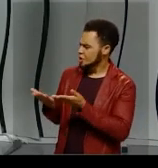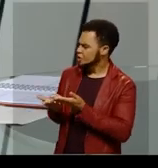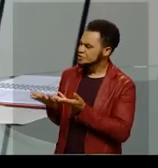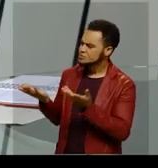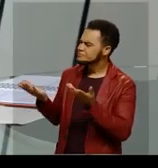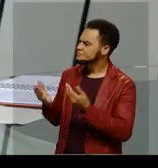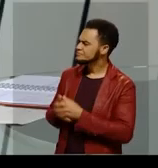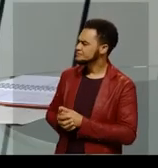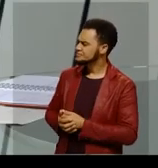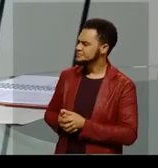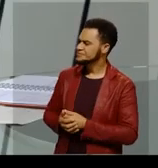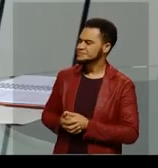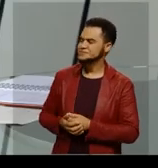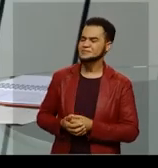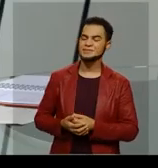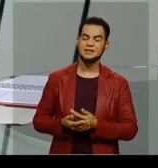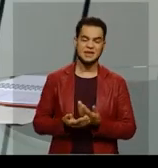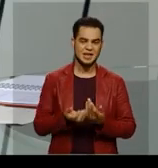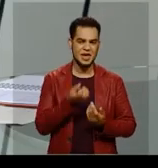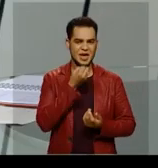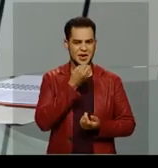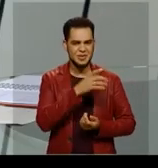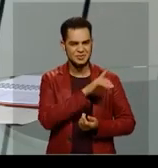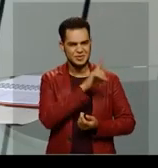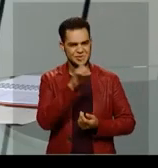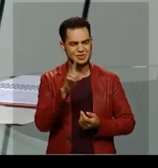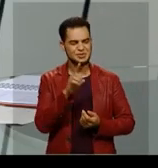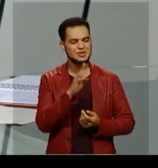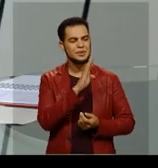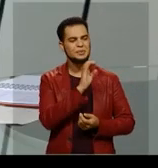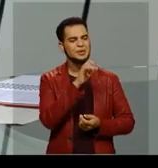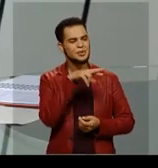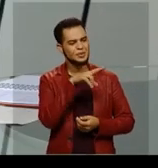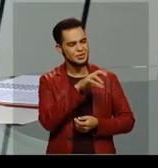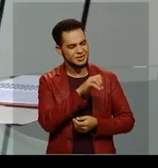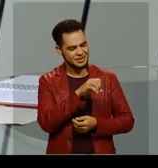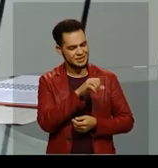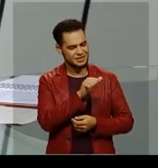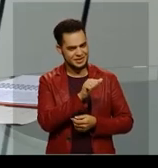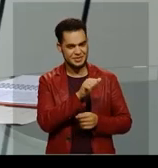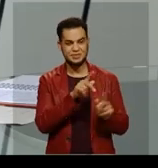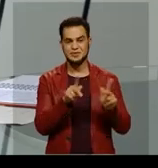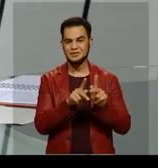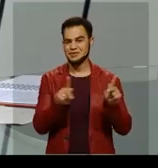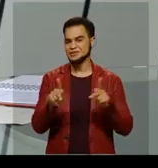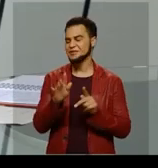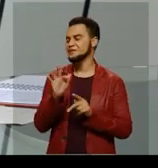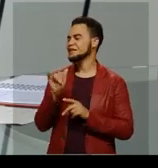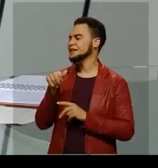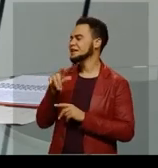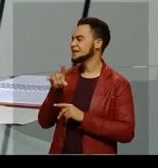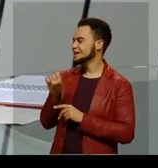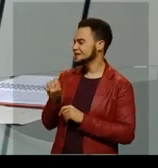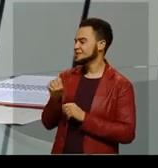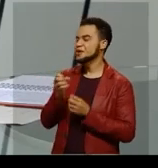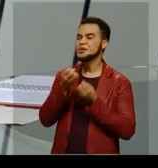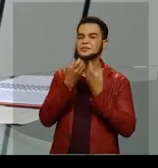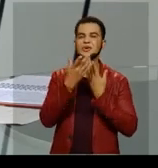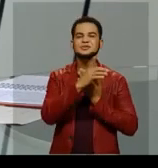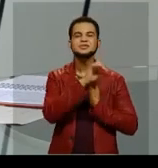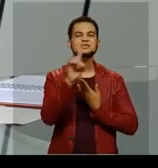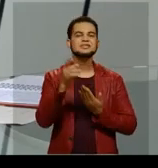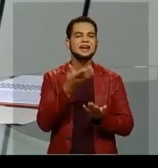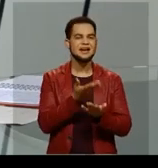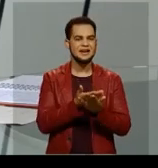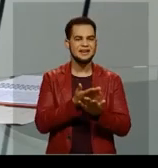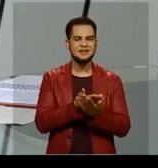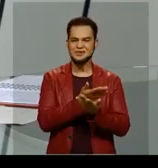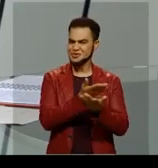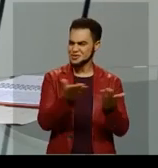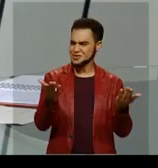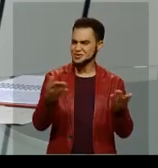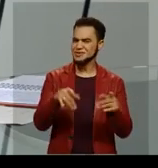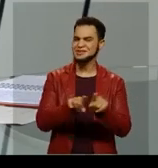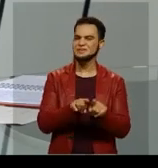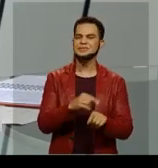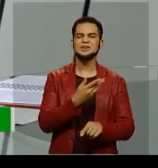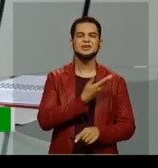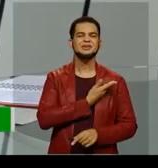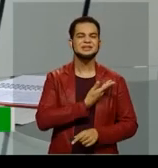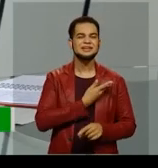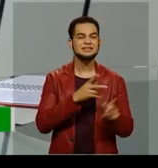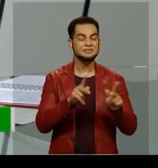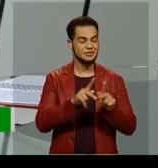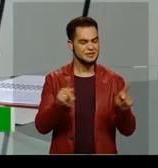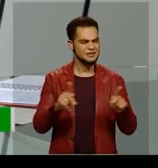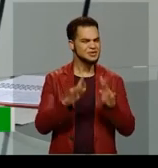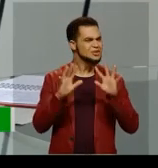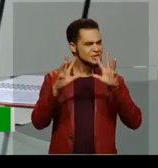professora? Bom dia, Bruna. Bom dia, professor Fernando. Rose. Bom dia, estudantes. Bom dia, colegas,